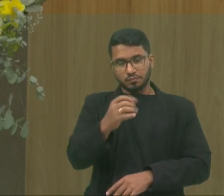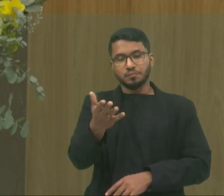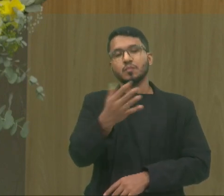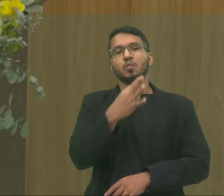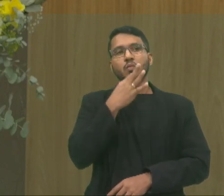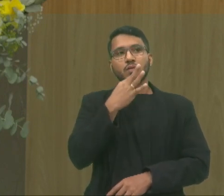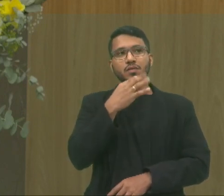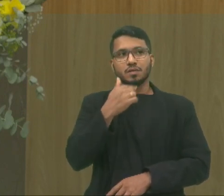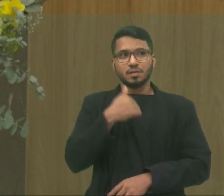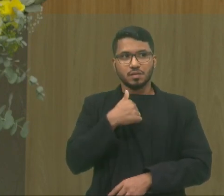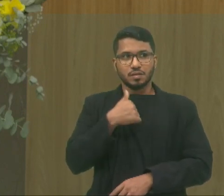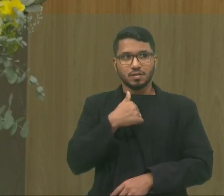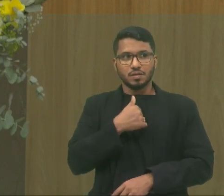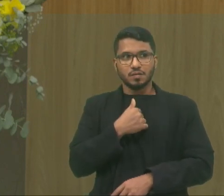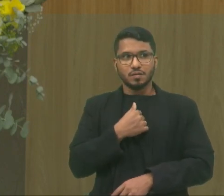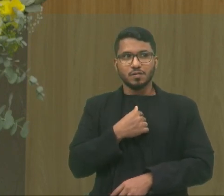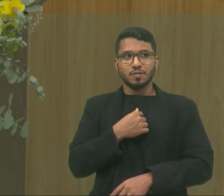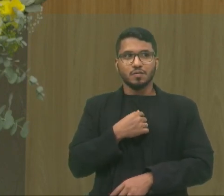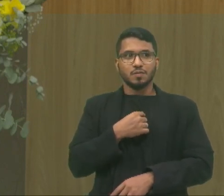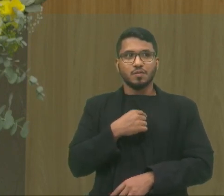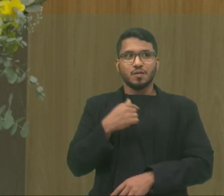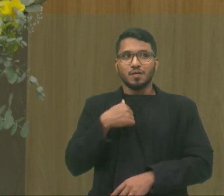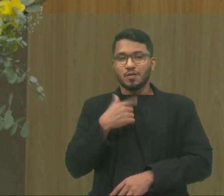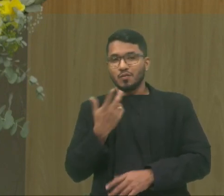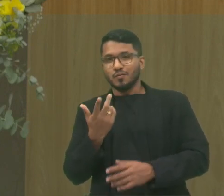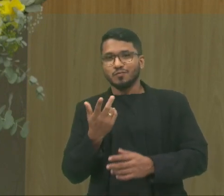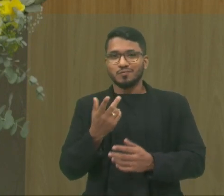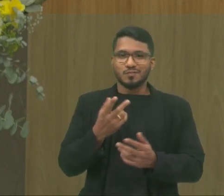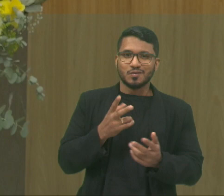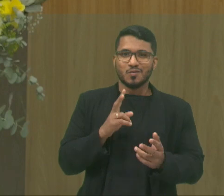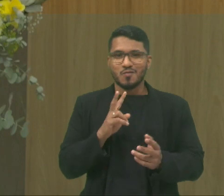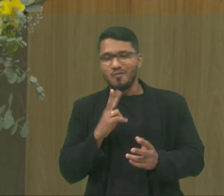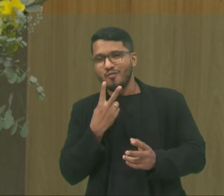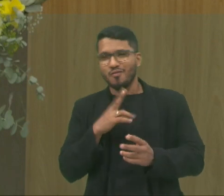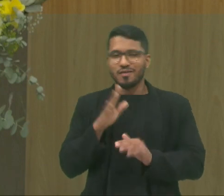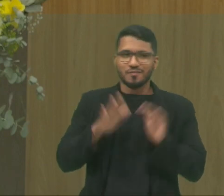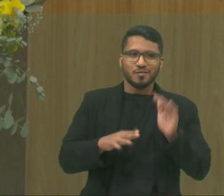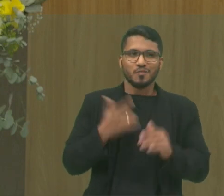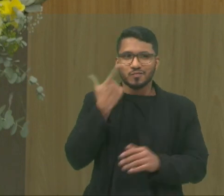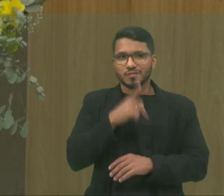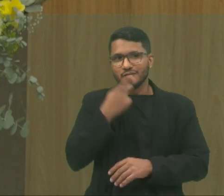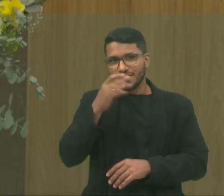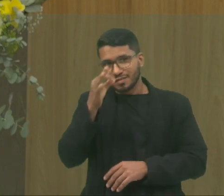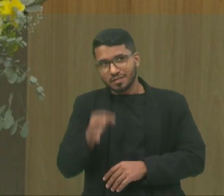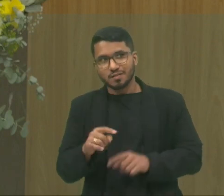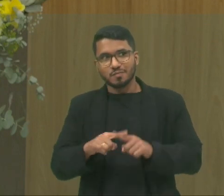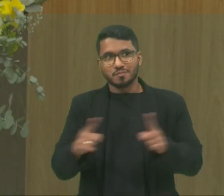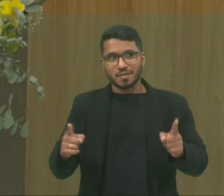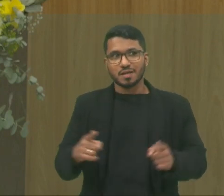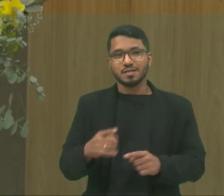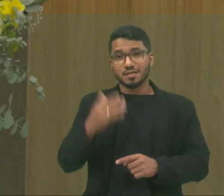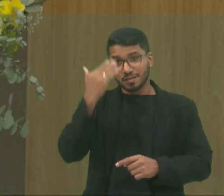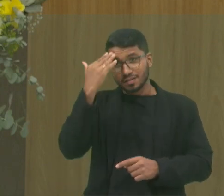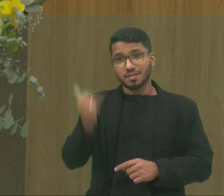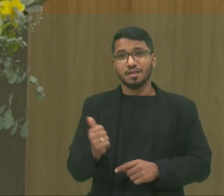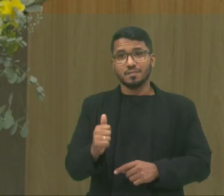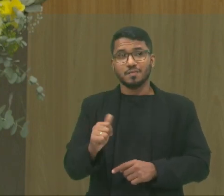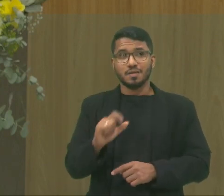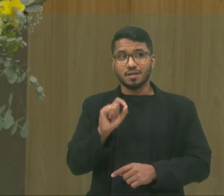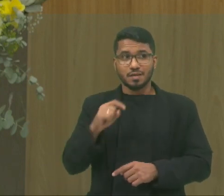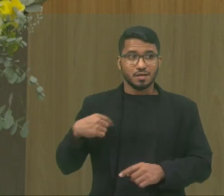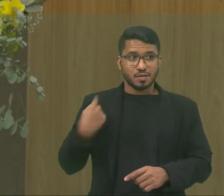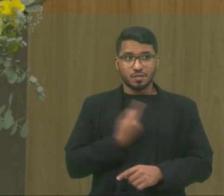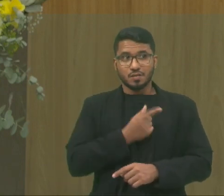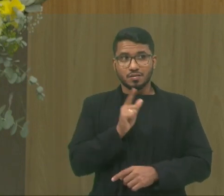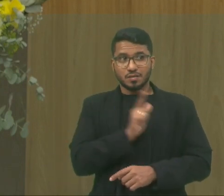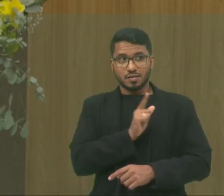sou meio enrolado nisso aqui, mas sabe o potencial que nós temos